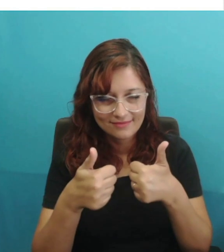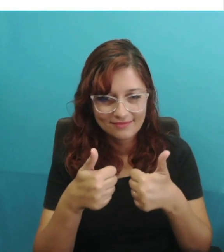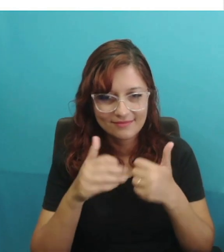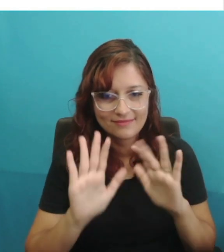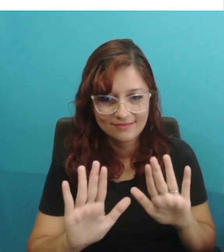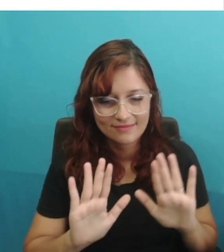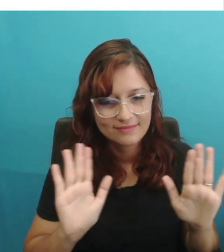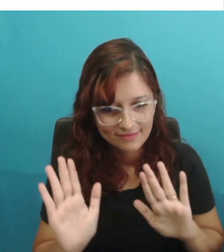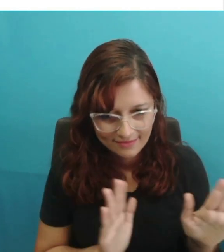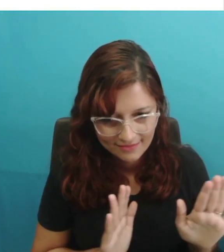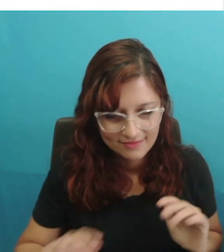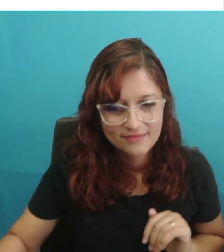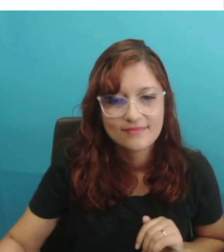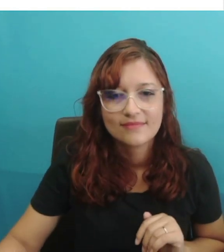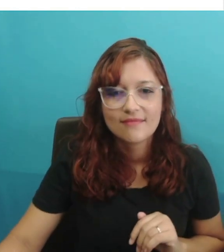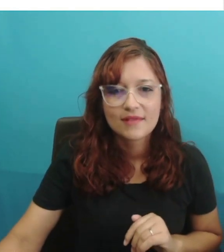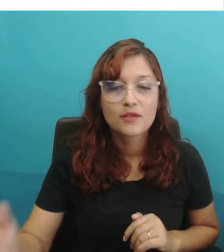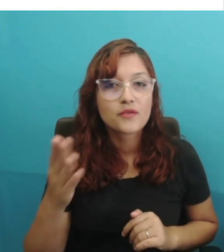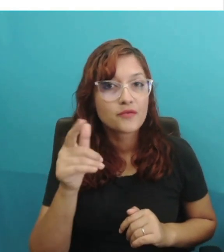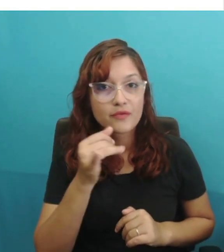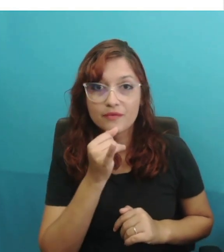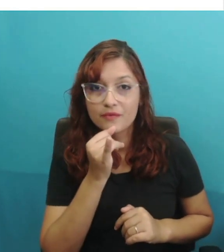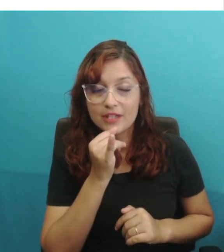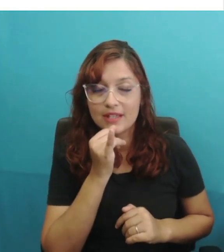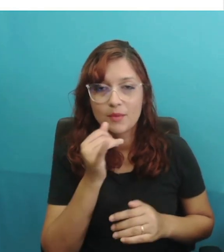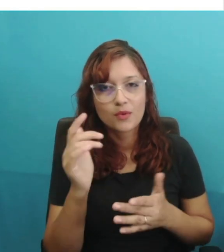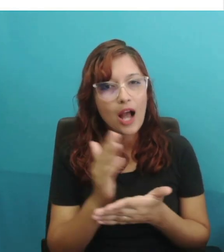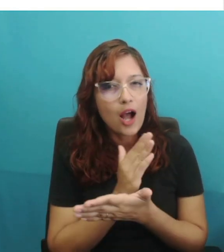Paciência, certo?